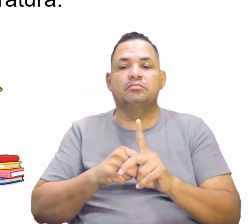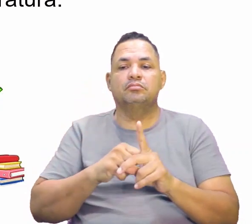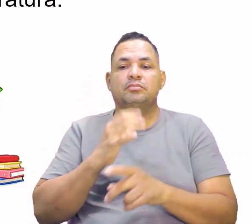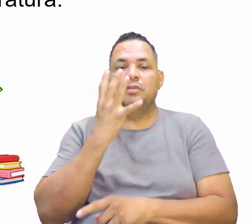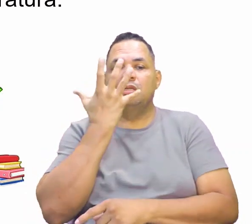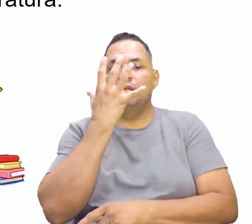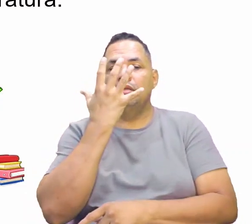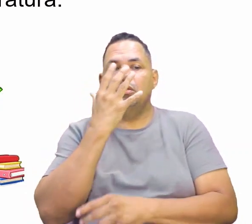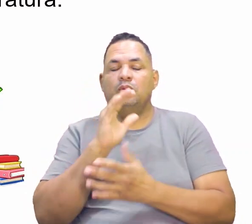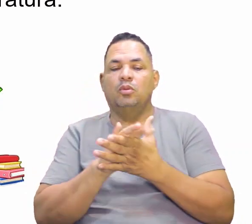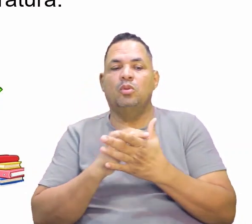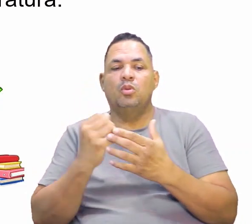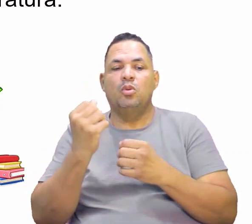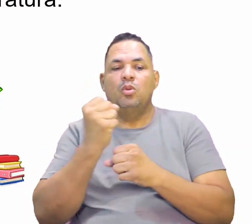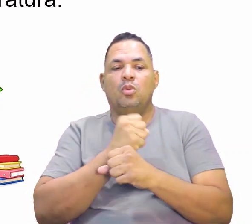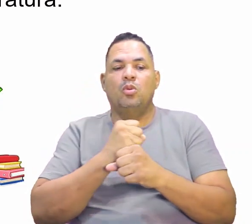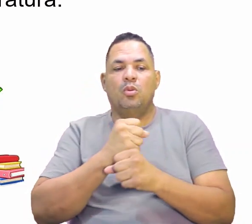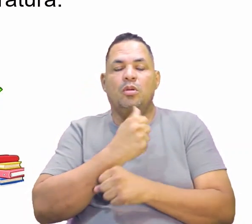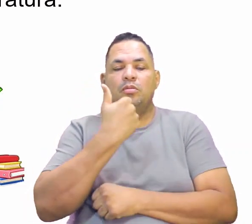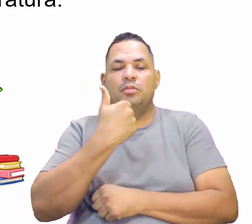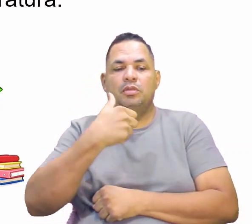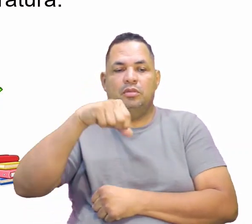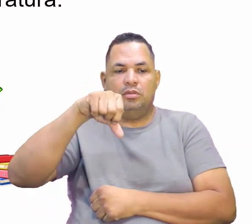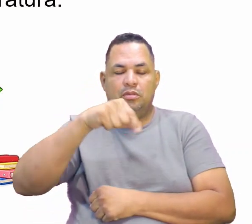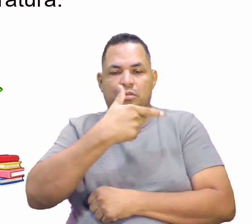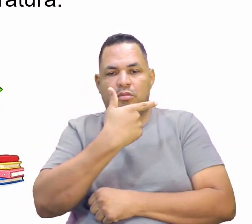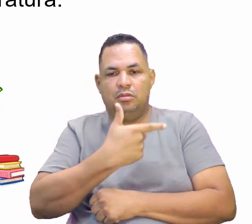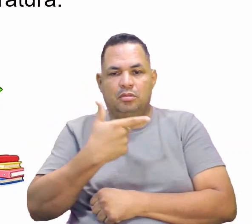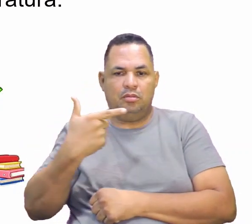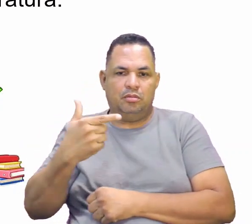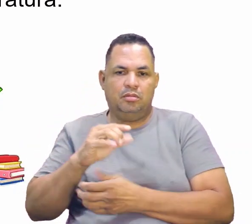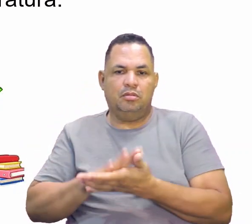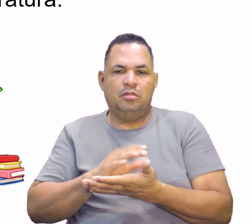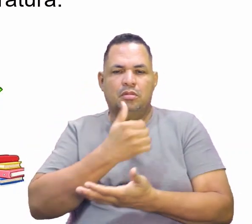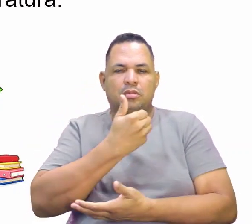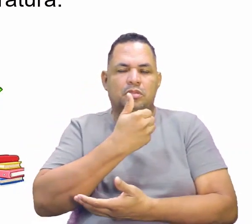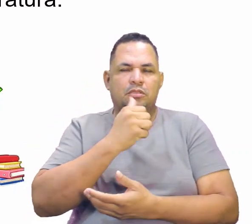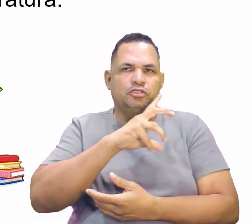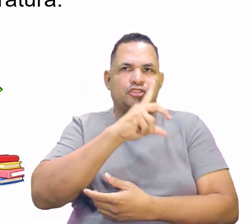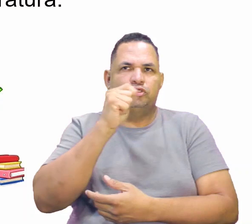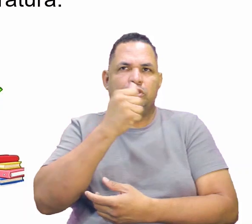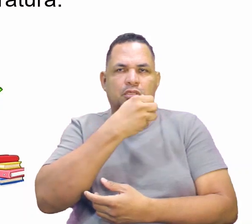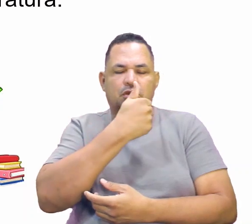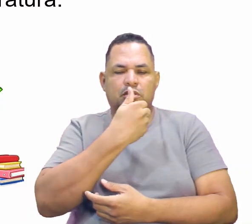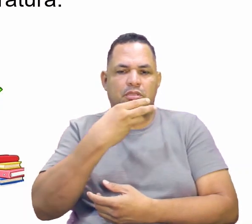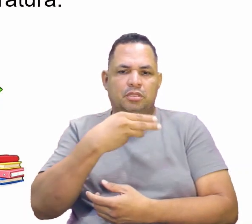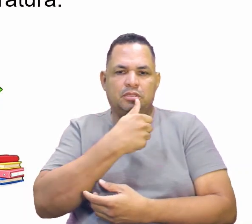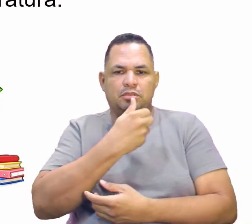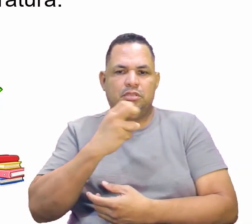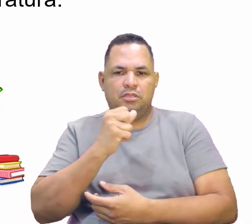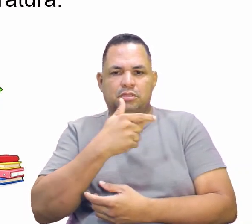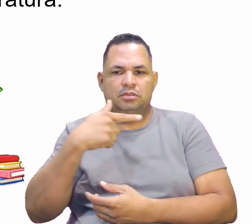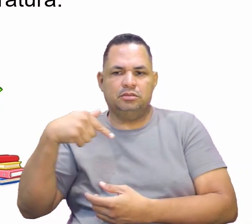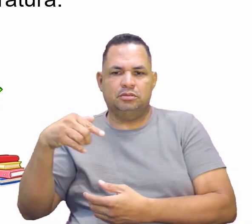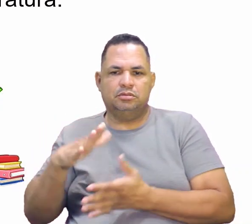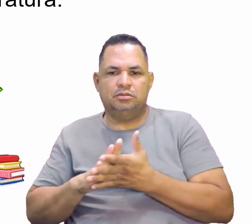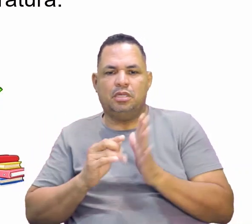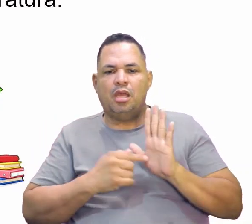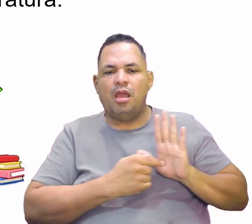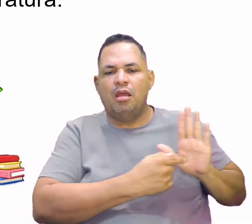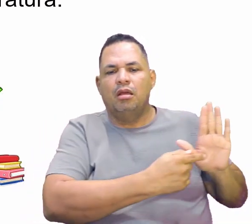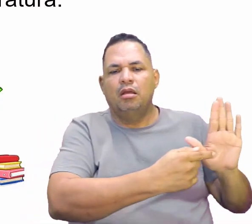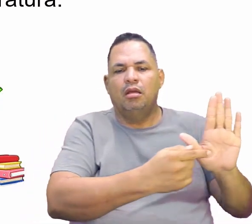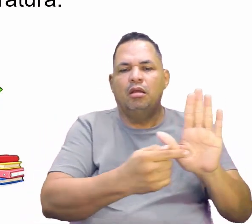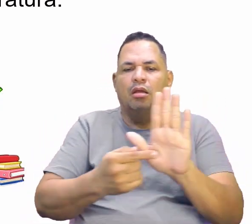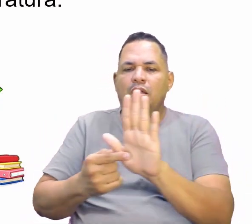de 1922, mais precisamente ali 13, 15 e 17, tá? Foi uma exposição de